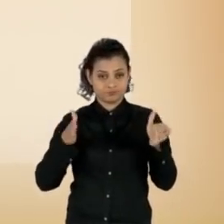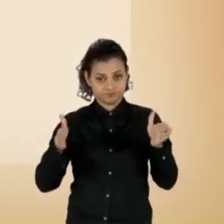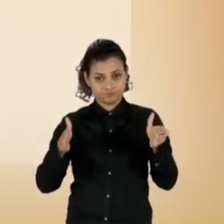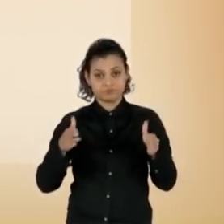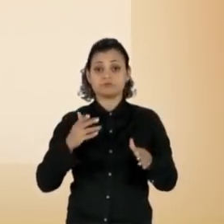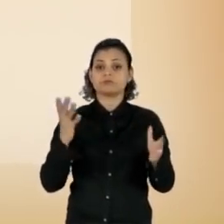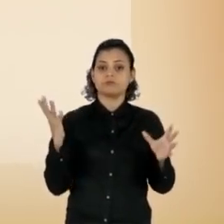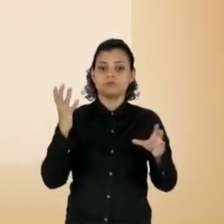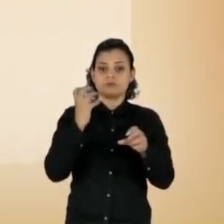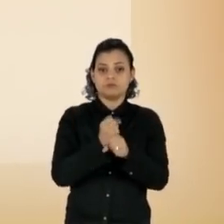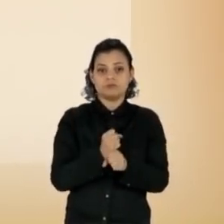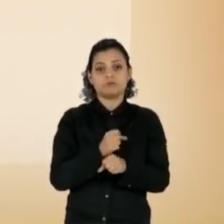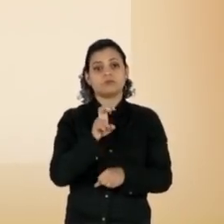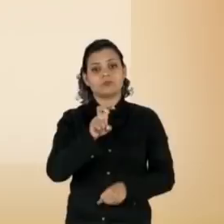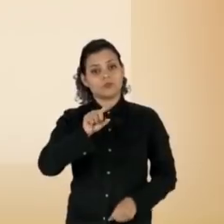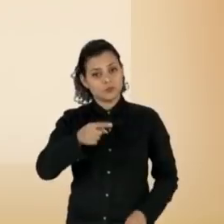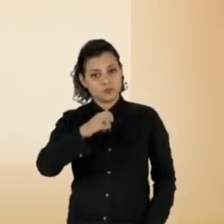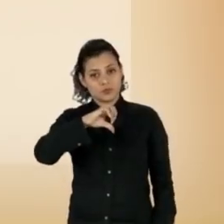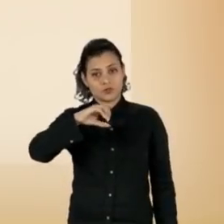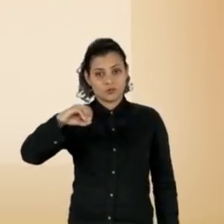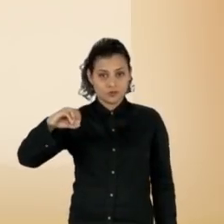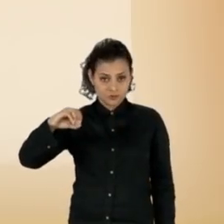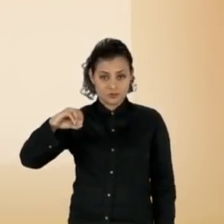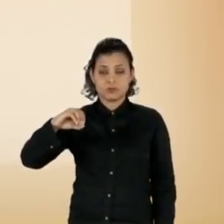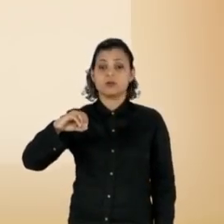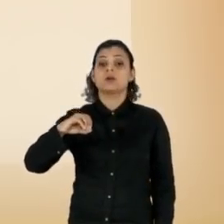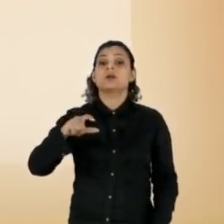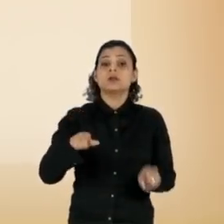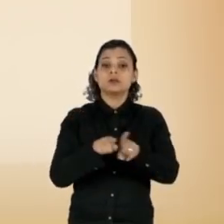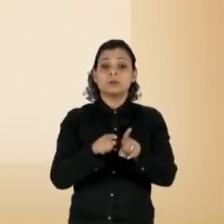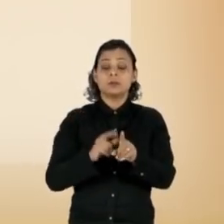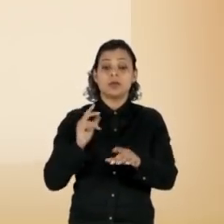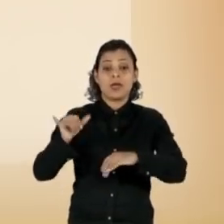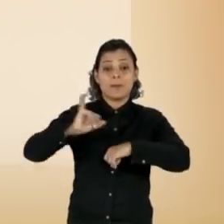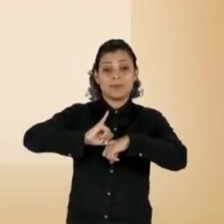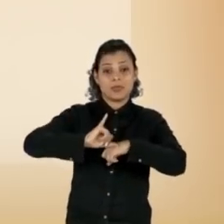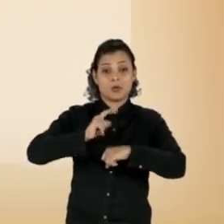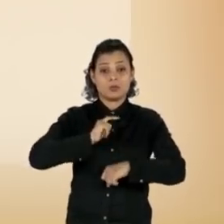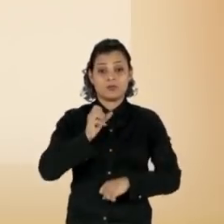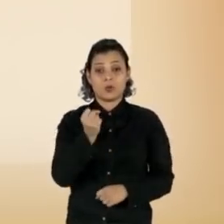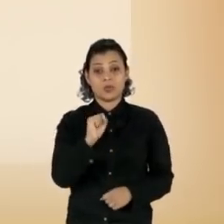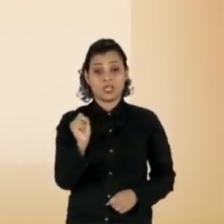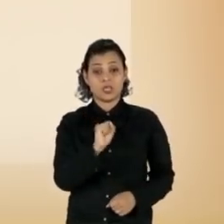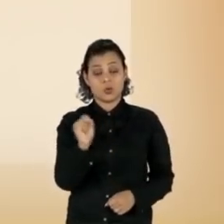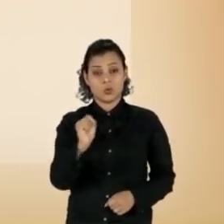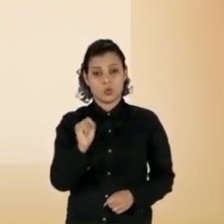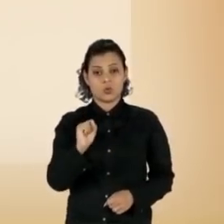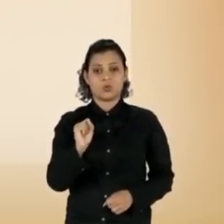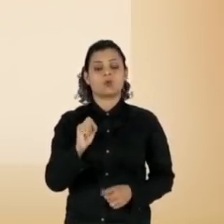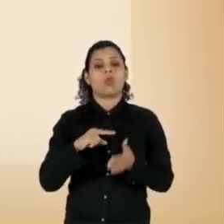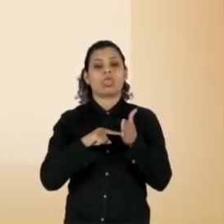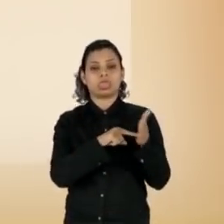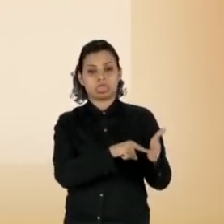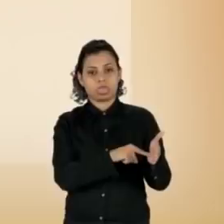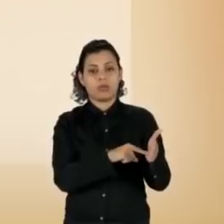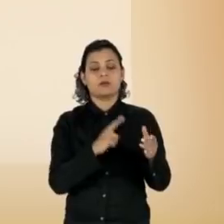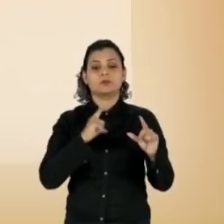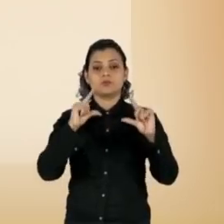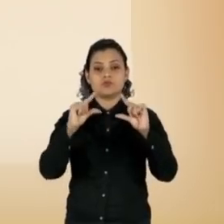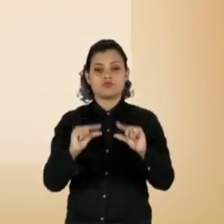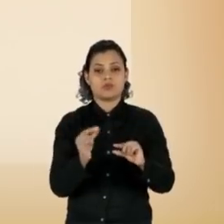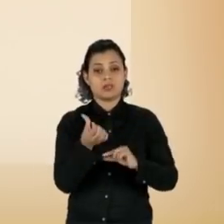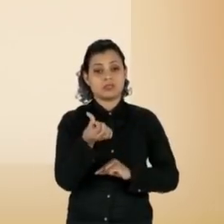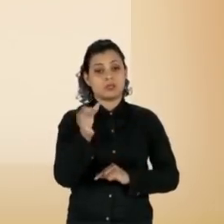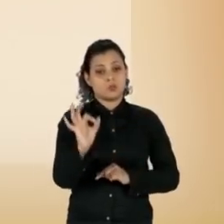para 5960 casos a maior redução do crime ocorreu na capital com 88 ocorrências de estupros ou menos uma redução